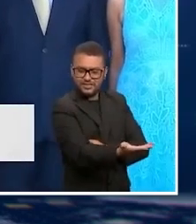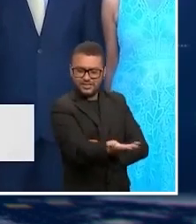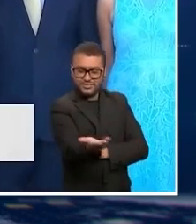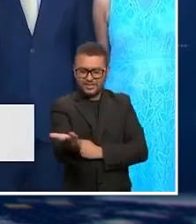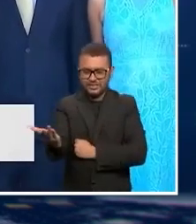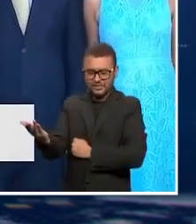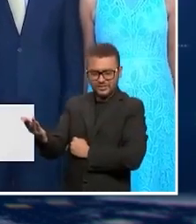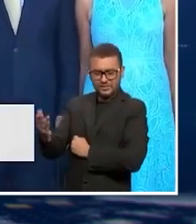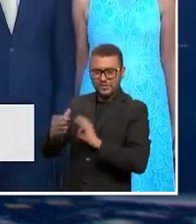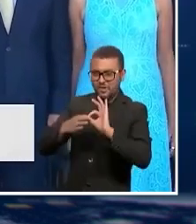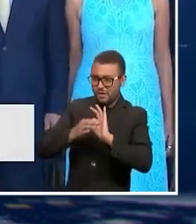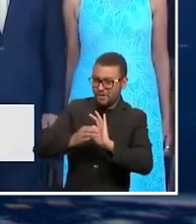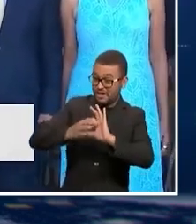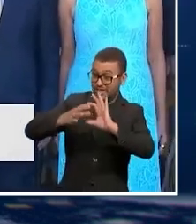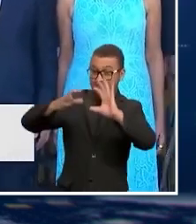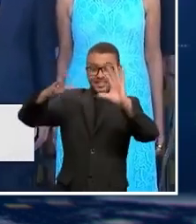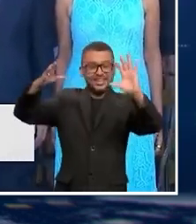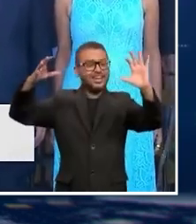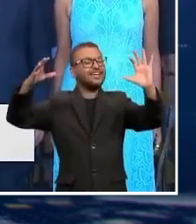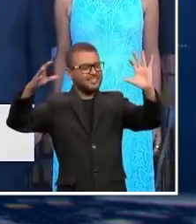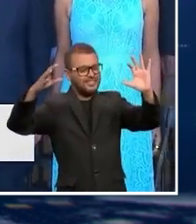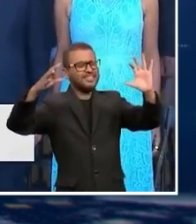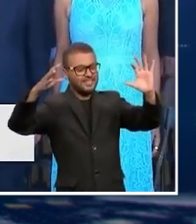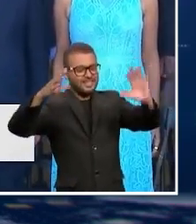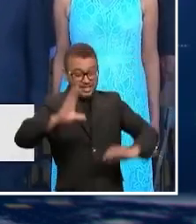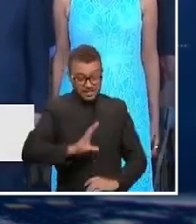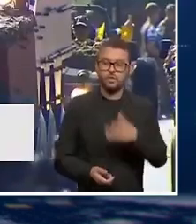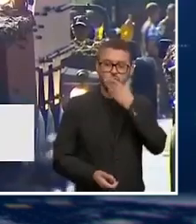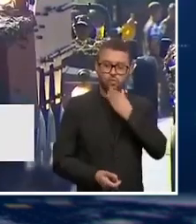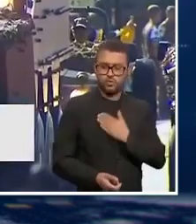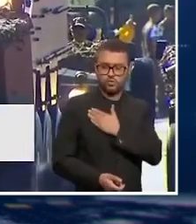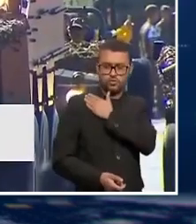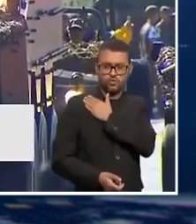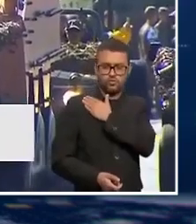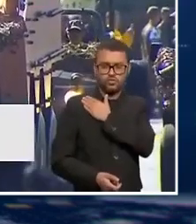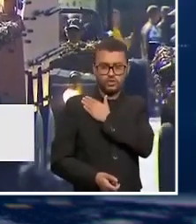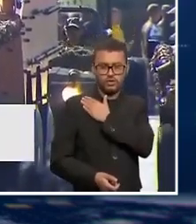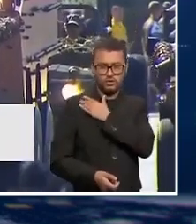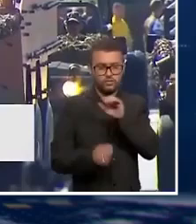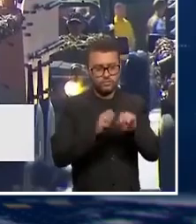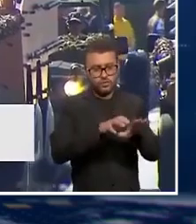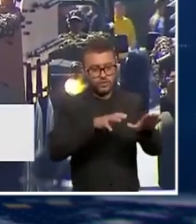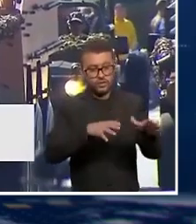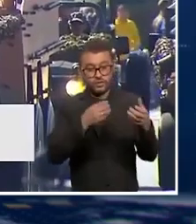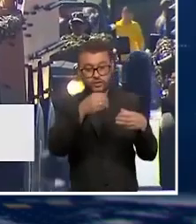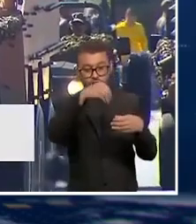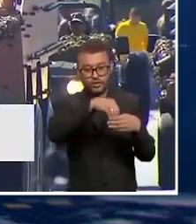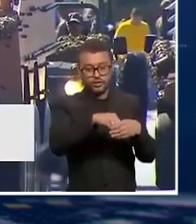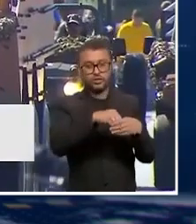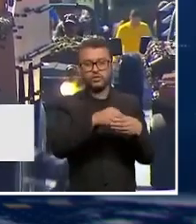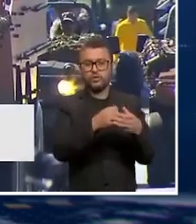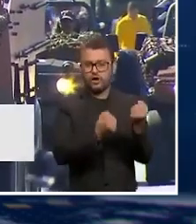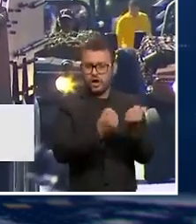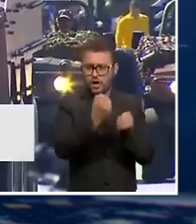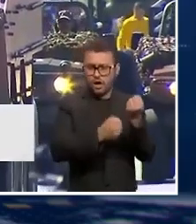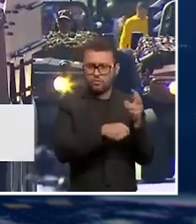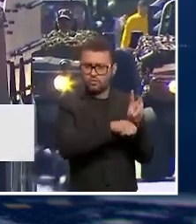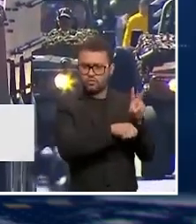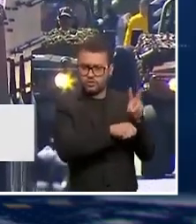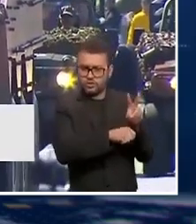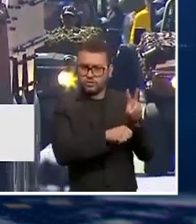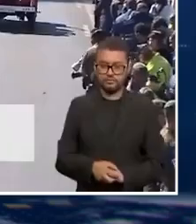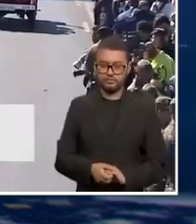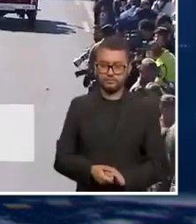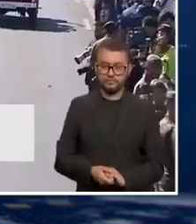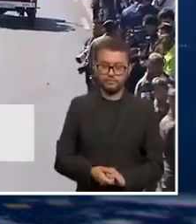numa entrevista, entre aspas aqui, foi como nós queríamos. O ministro está atuando para apaziguar aí os ânimos entre o governo Lula